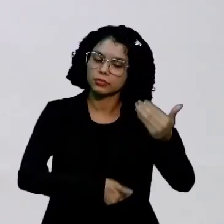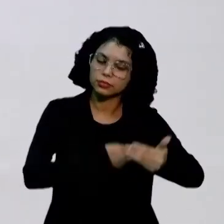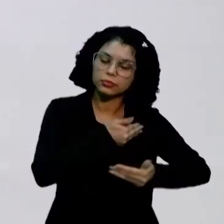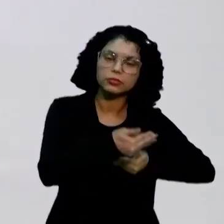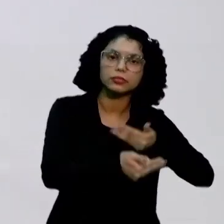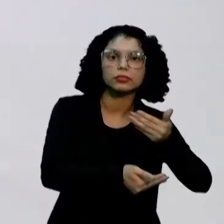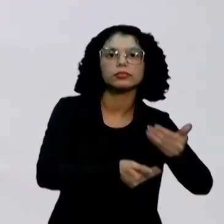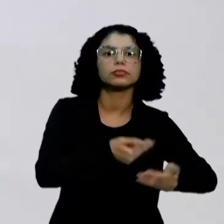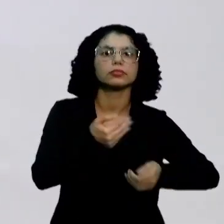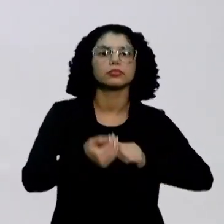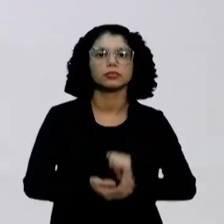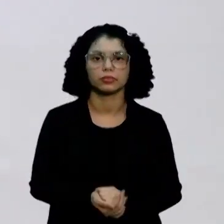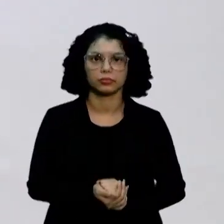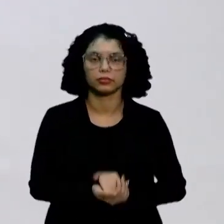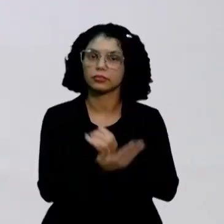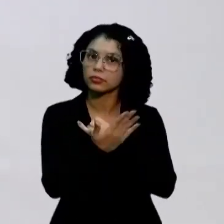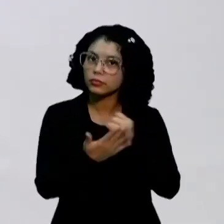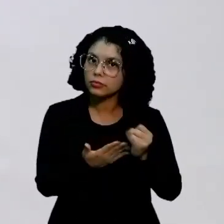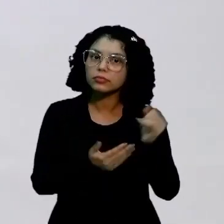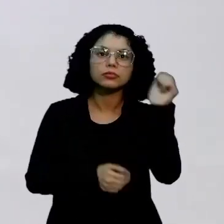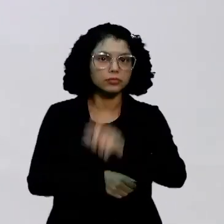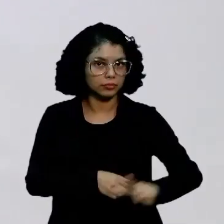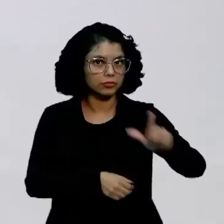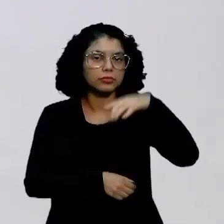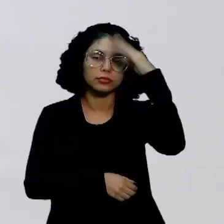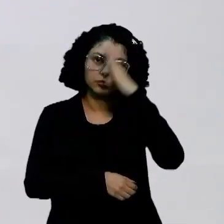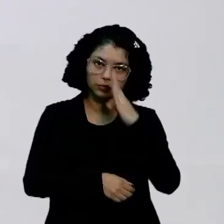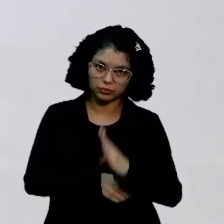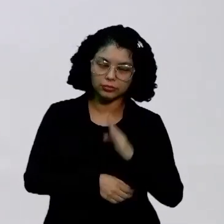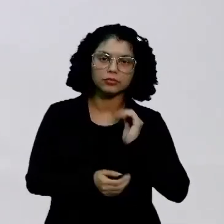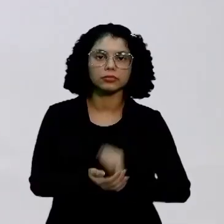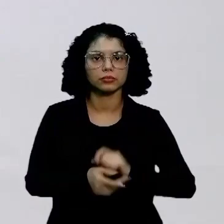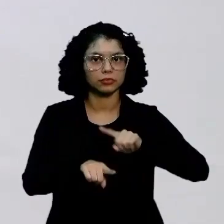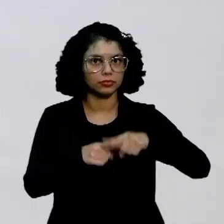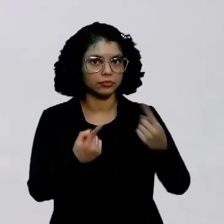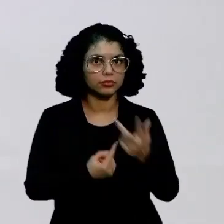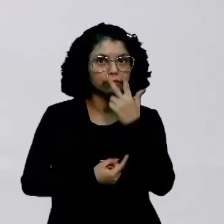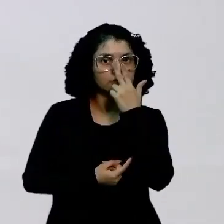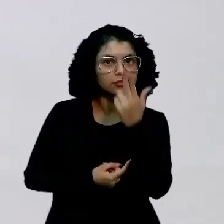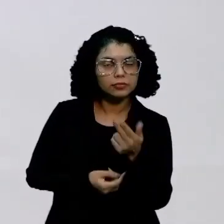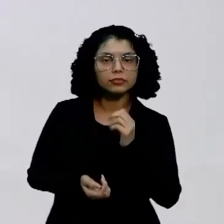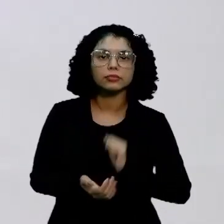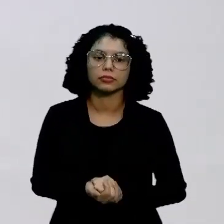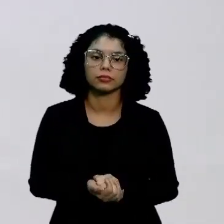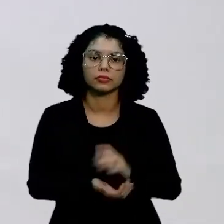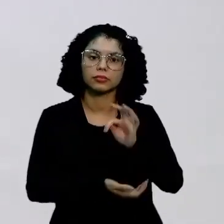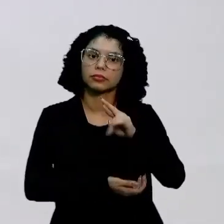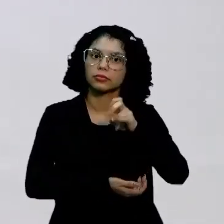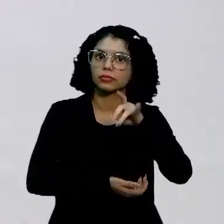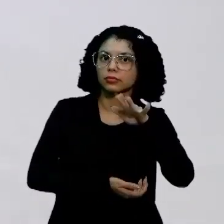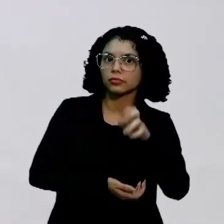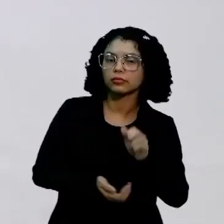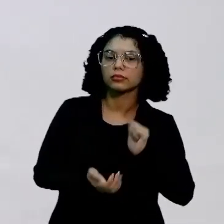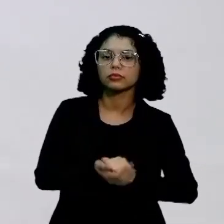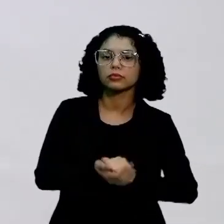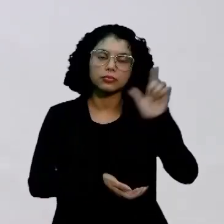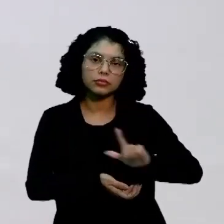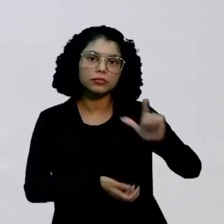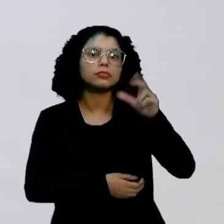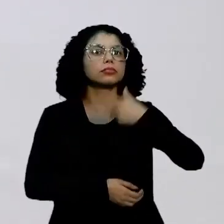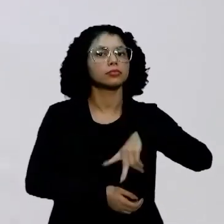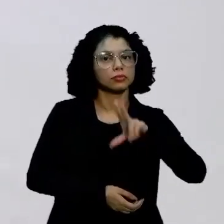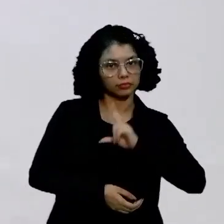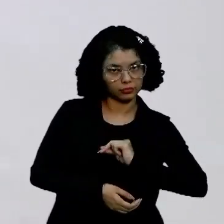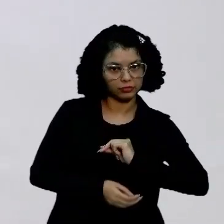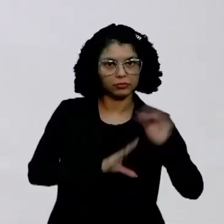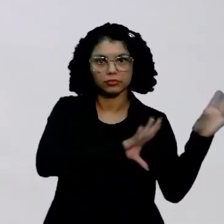processo de introdução à literatura no Brasil é mais parecida com um transplante, quer dizer, eu tenho uma literatura portuguesa